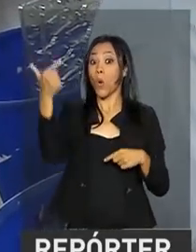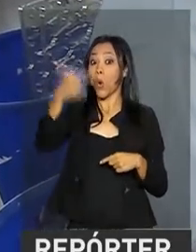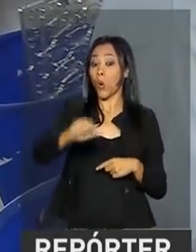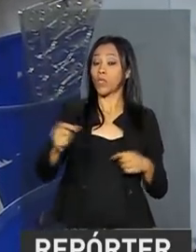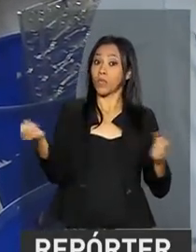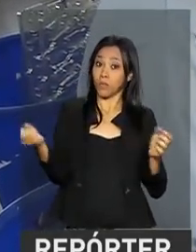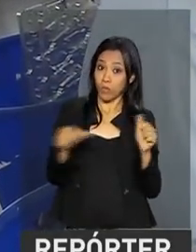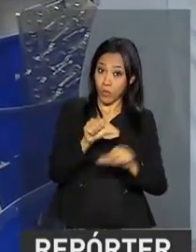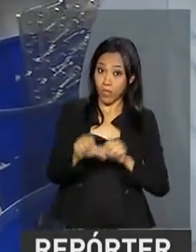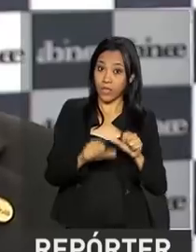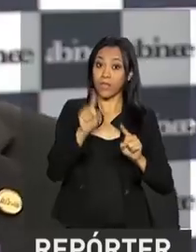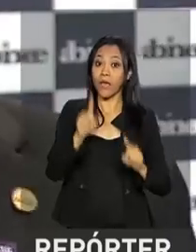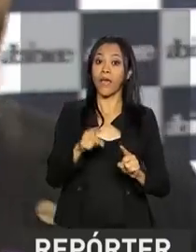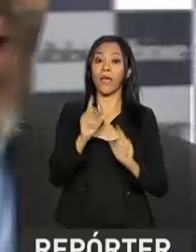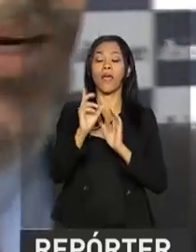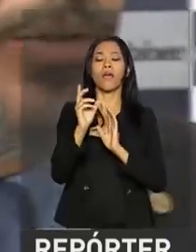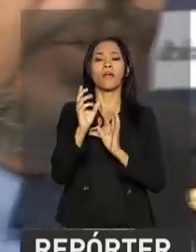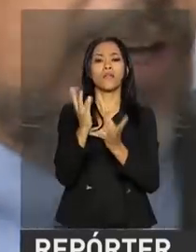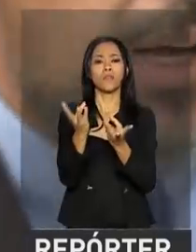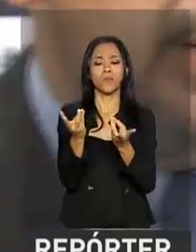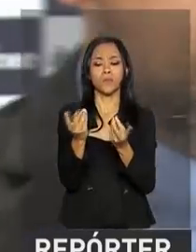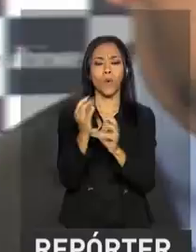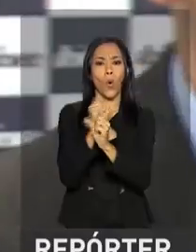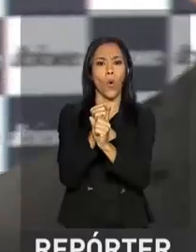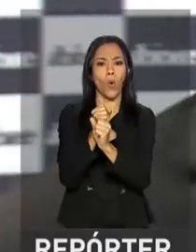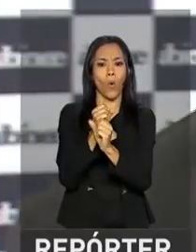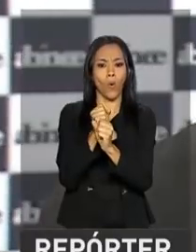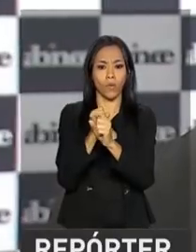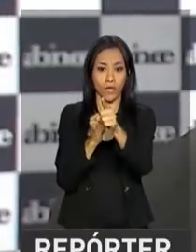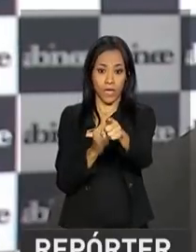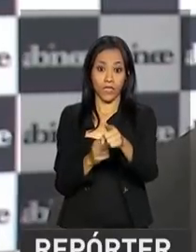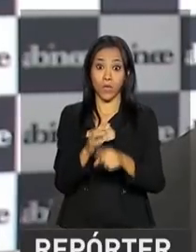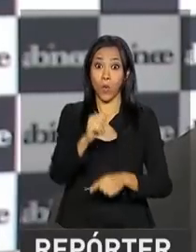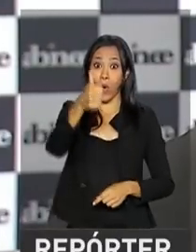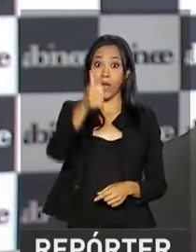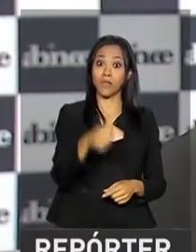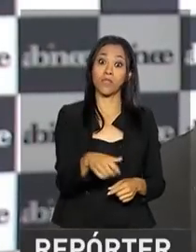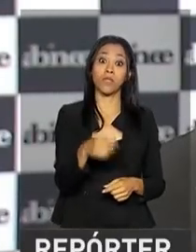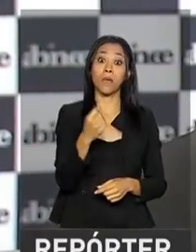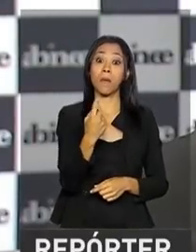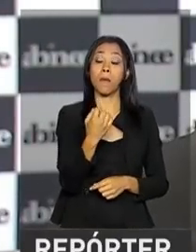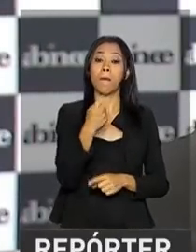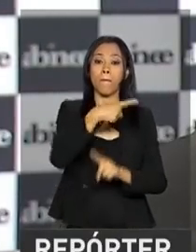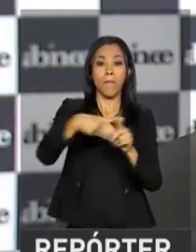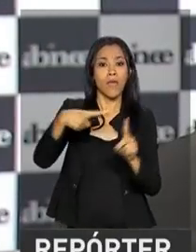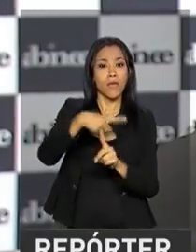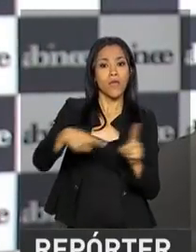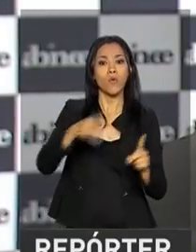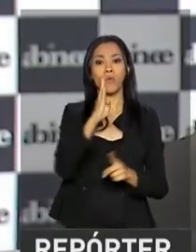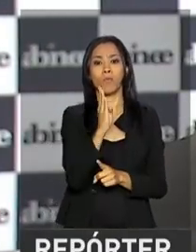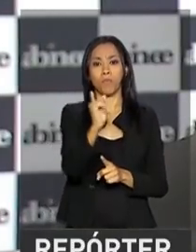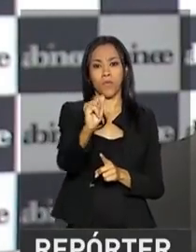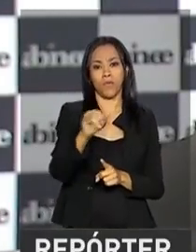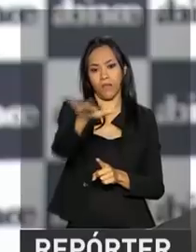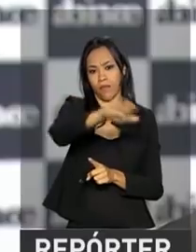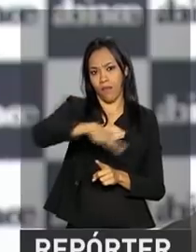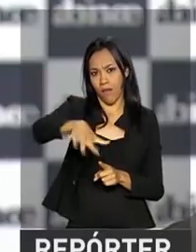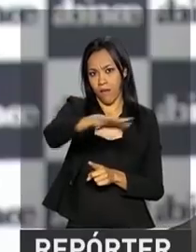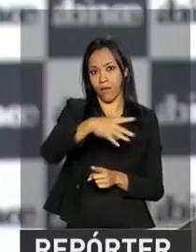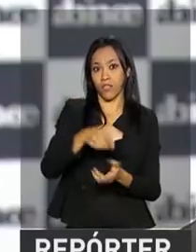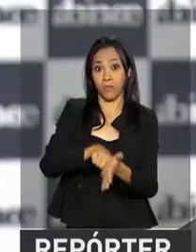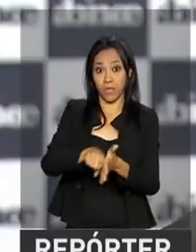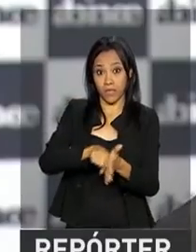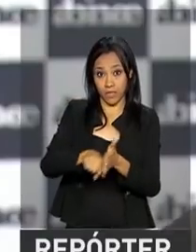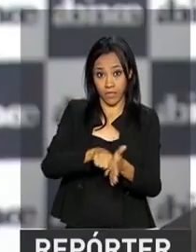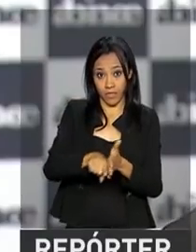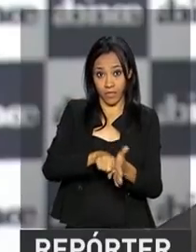na prestação de contas este empresário investiu quase meio bilhão de reais em pesquisa e desenvolvimento nos últimos dez anos no